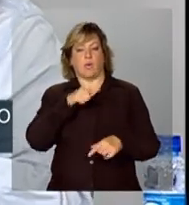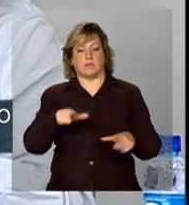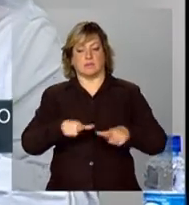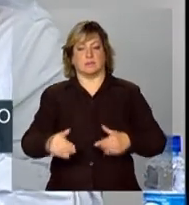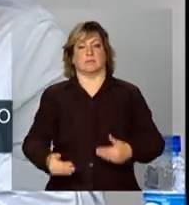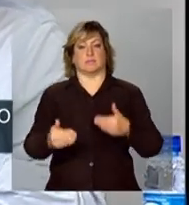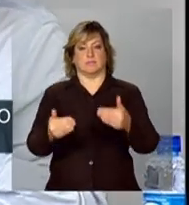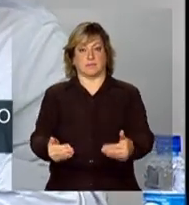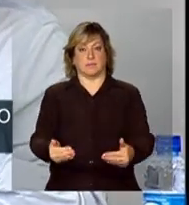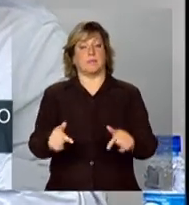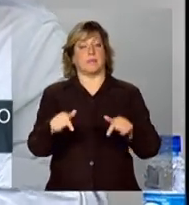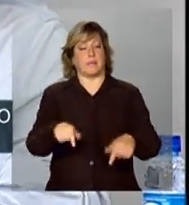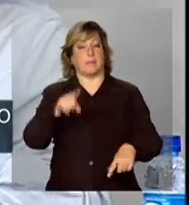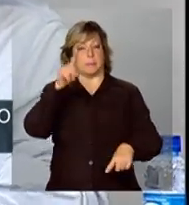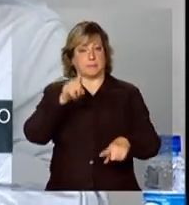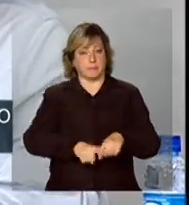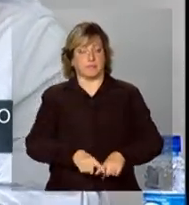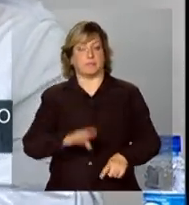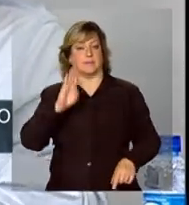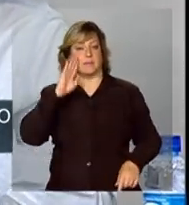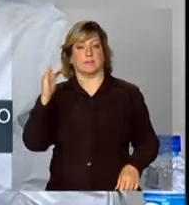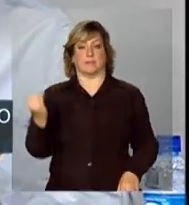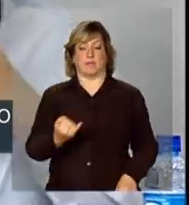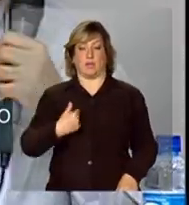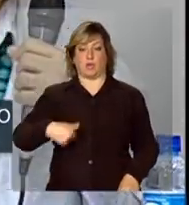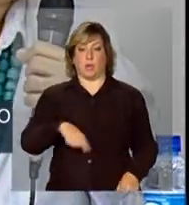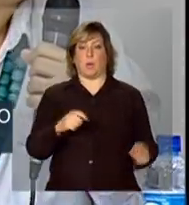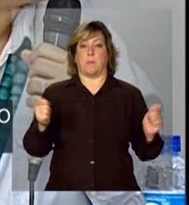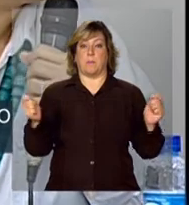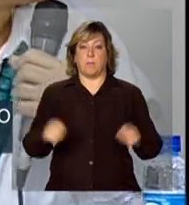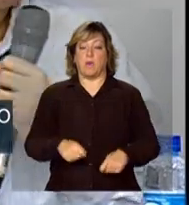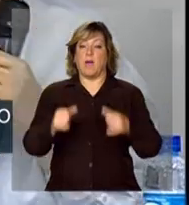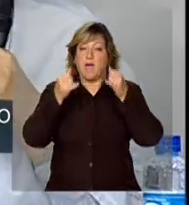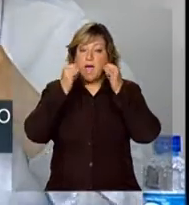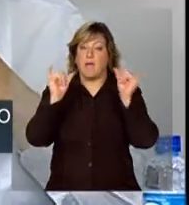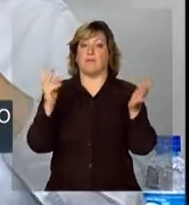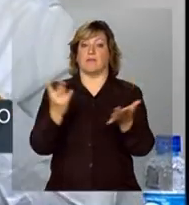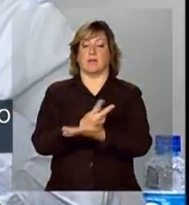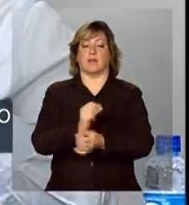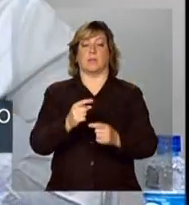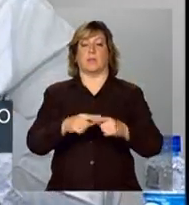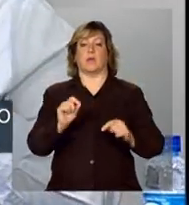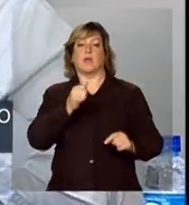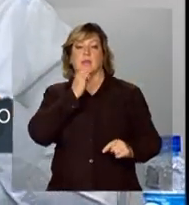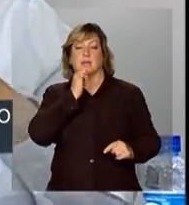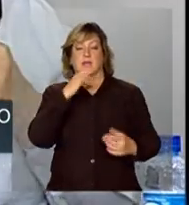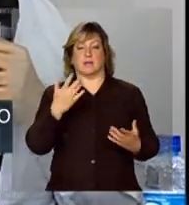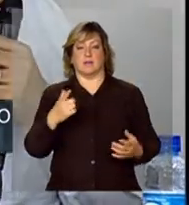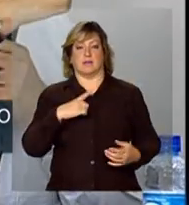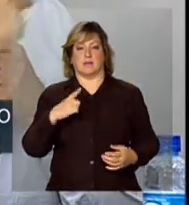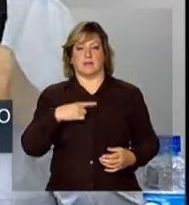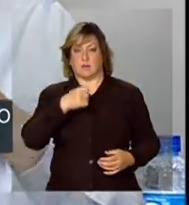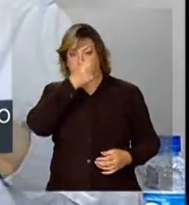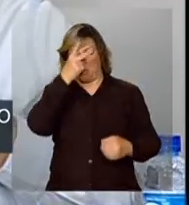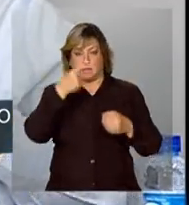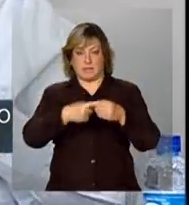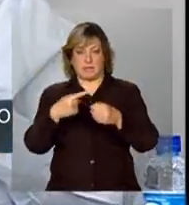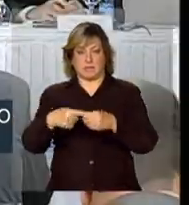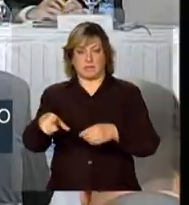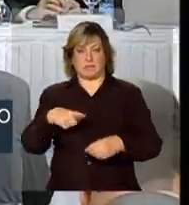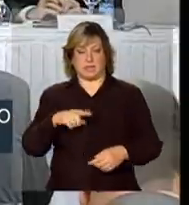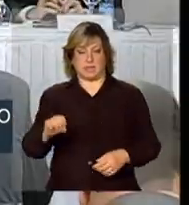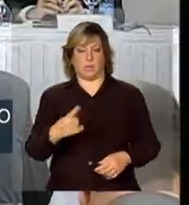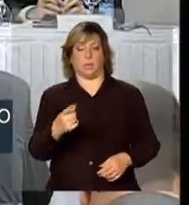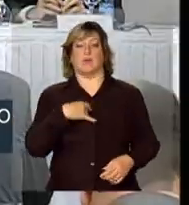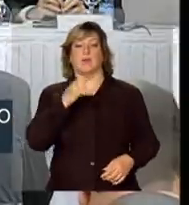é absolutamente essencial que a gente possa evitar situações como municípios de Ulianópolis, como você falou, que